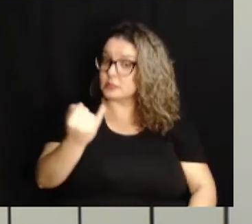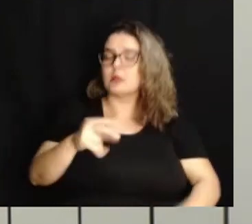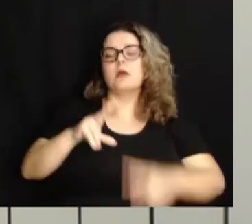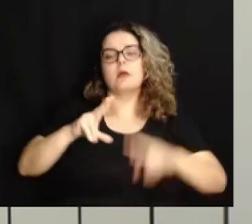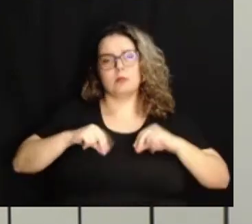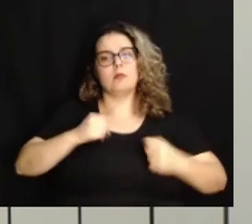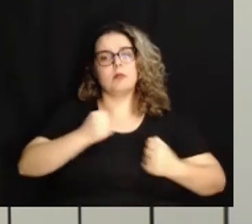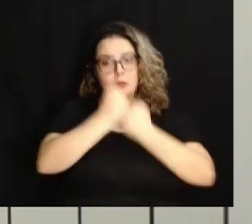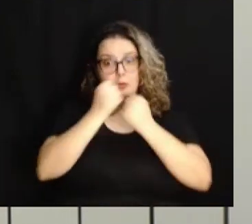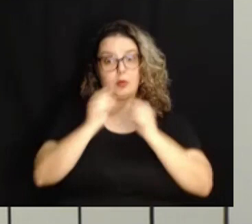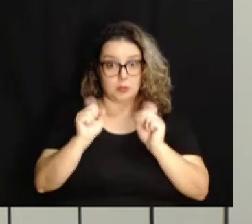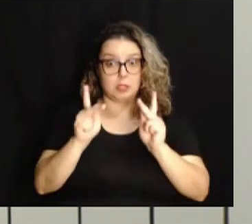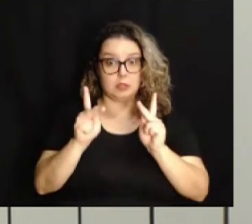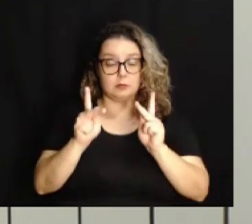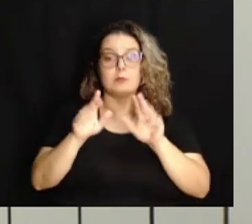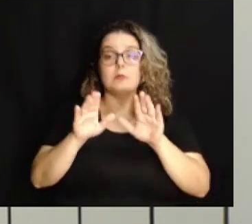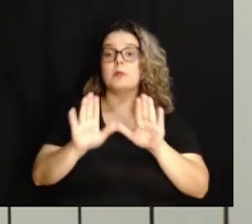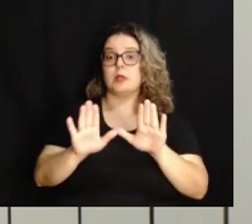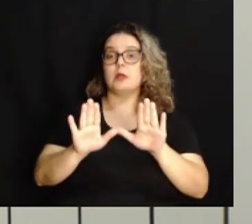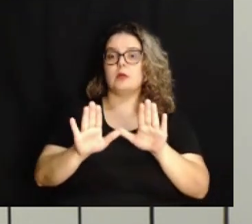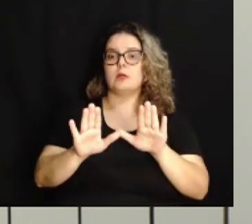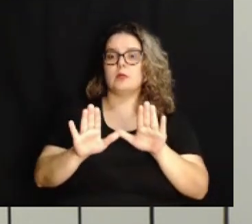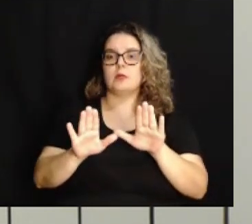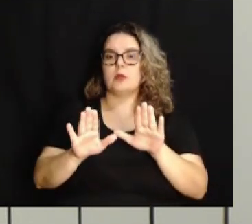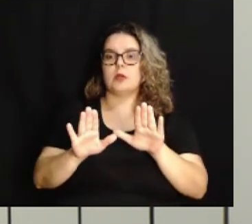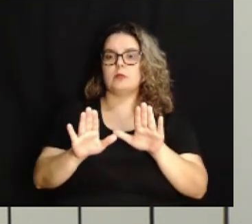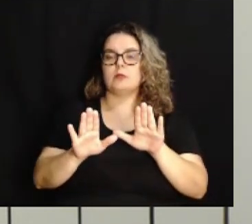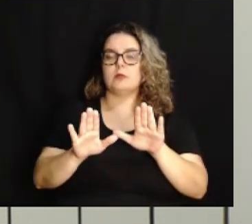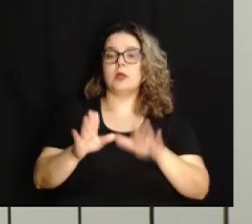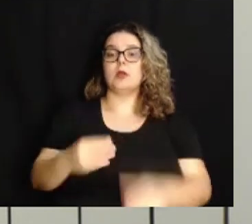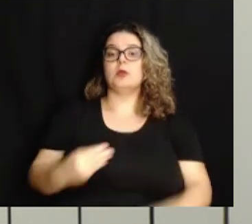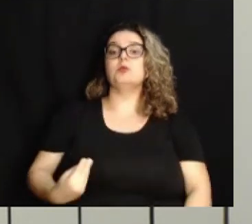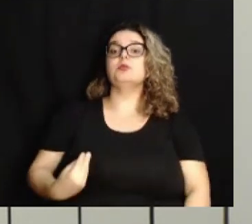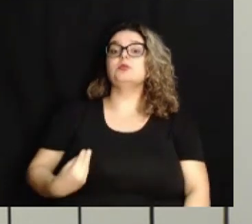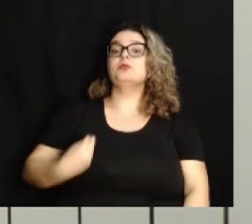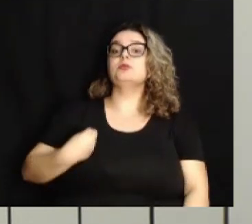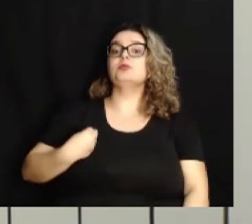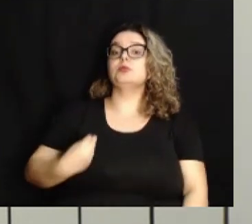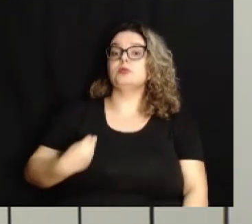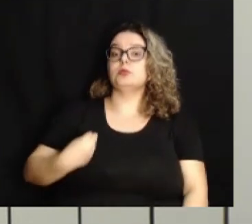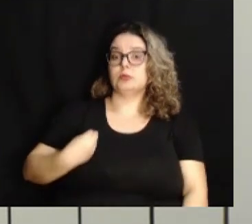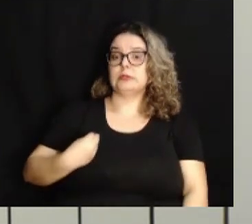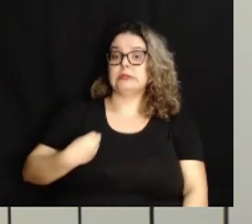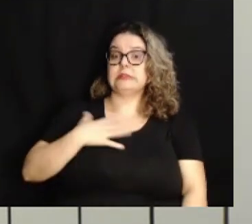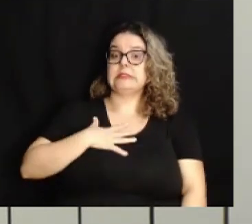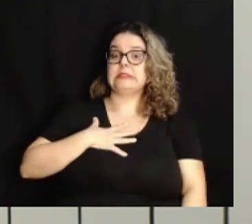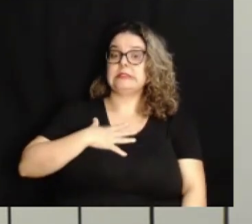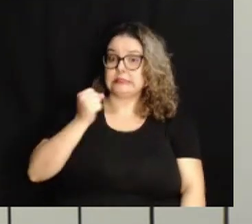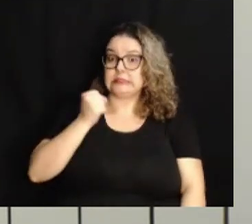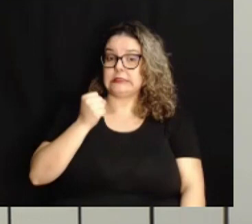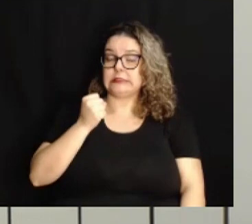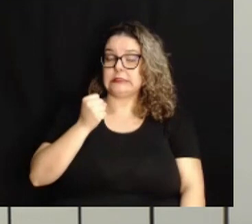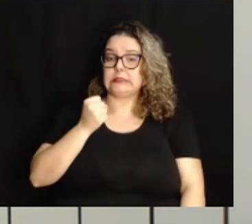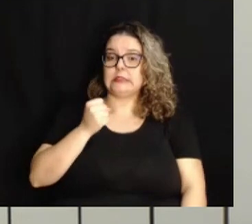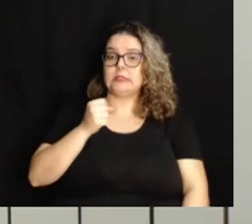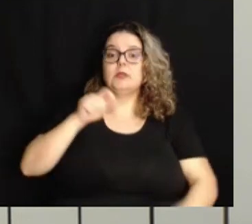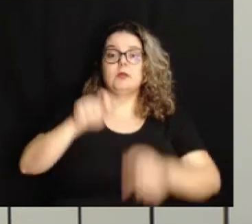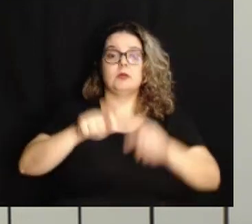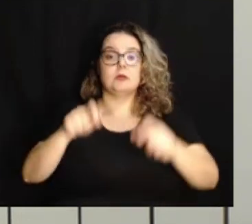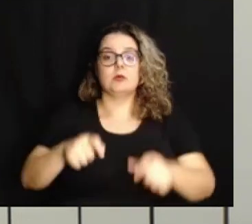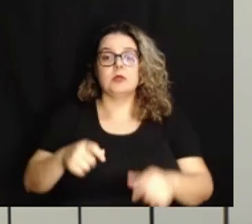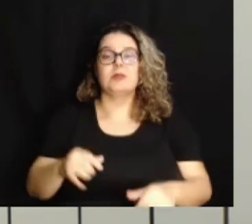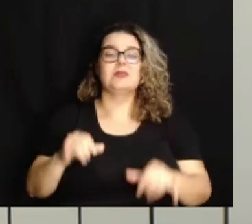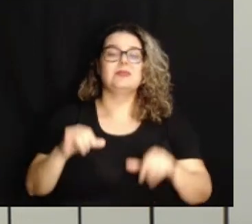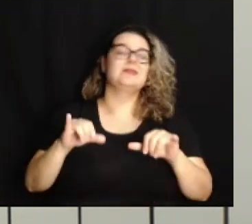Mas agora, no caso dos sobreviventes dos suicidas, né? Que são as pessoas que estão sofrendo após